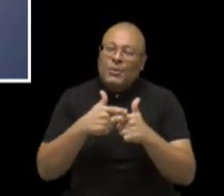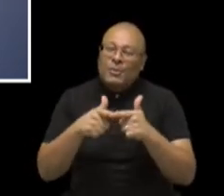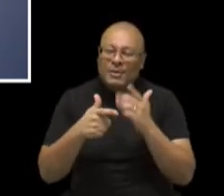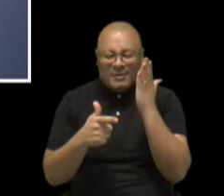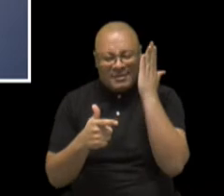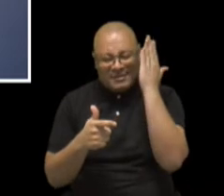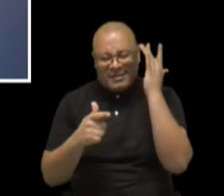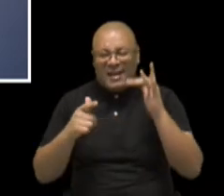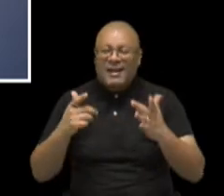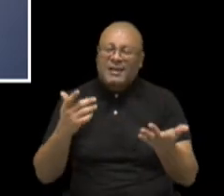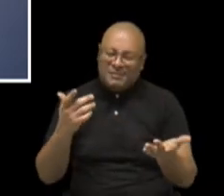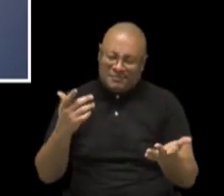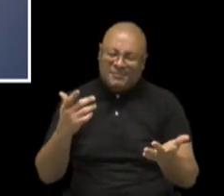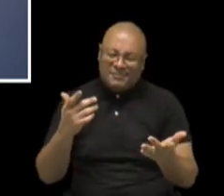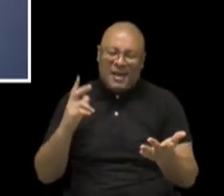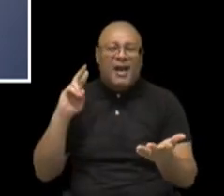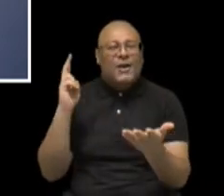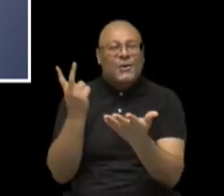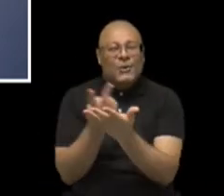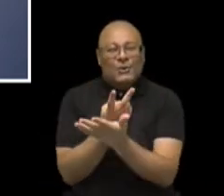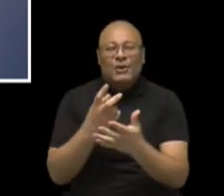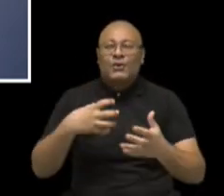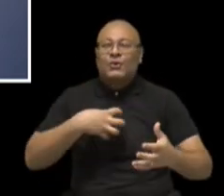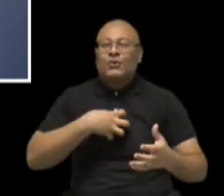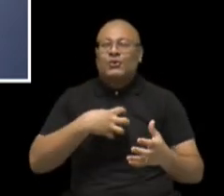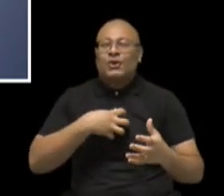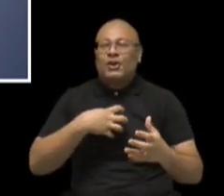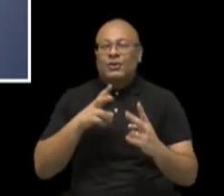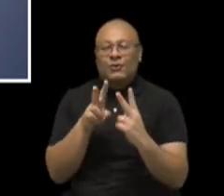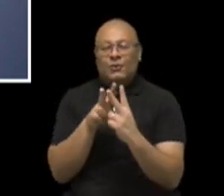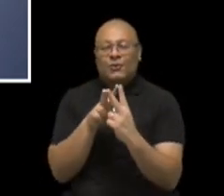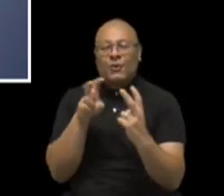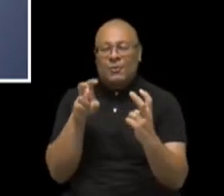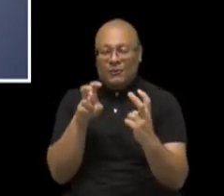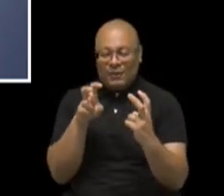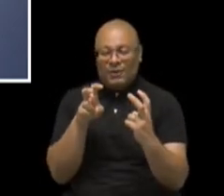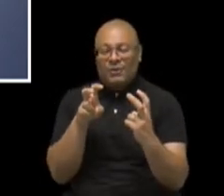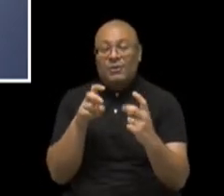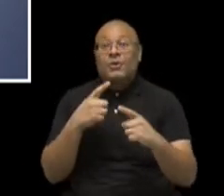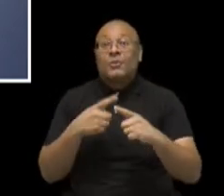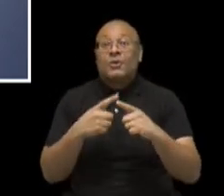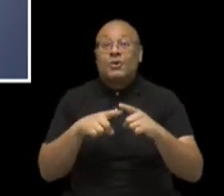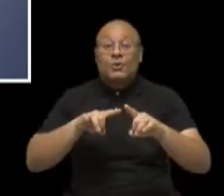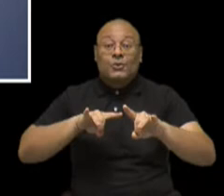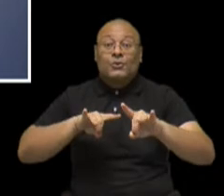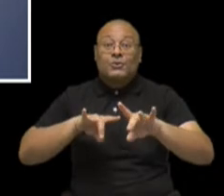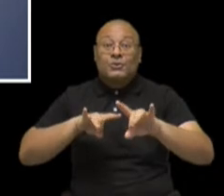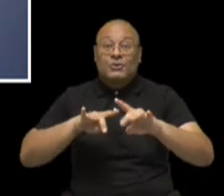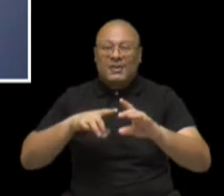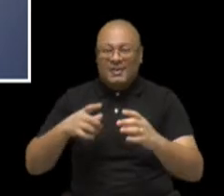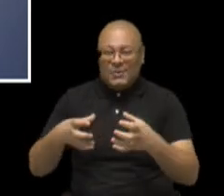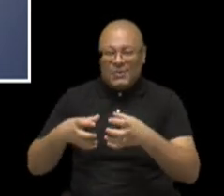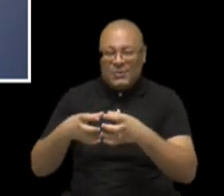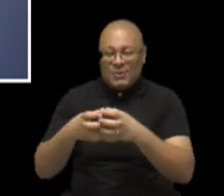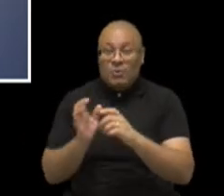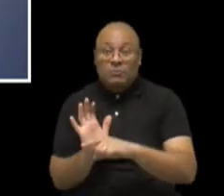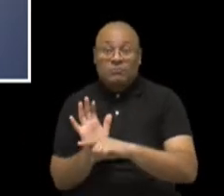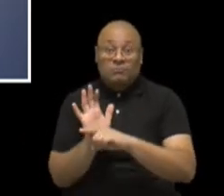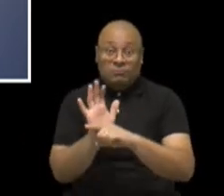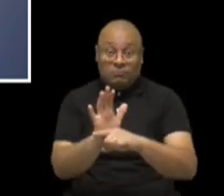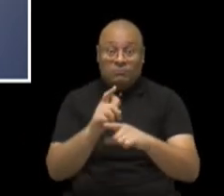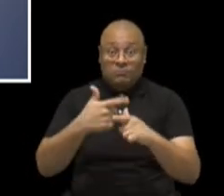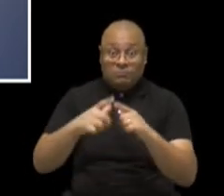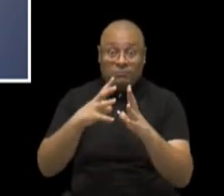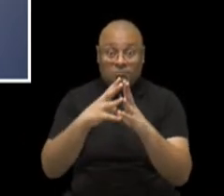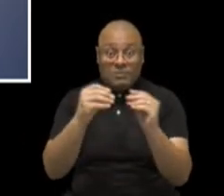técnicos que a gente já está acostumada, né, nesse novo formato virtual, porque os nossos técnicos estão aqui para garantir que tudo seja resolvido